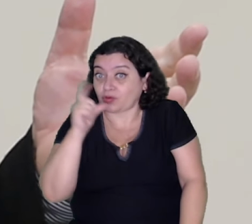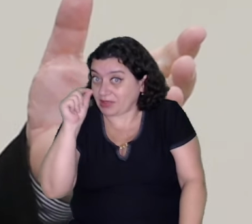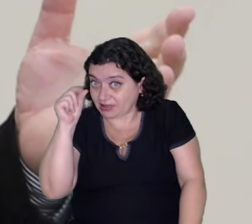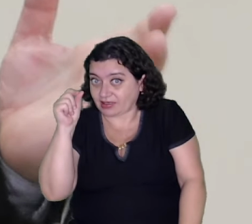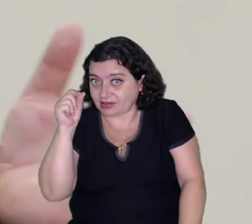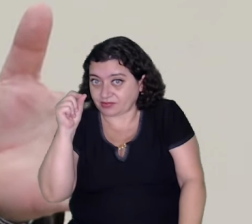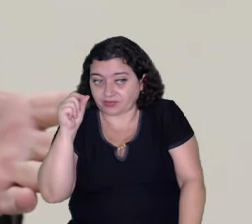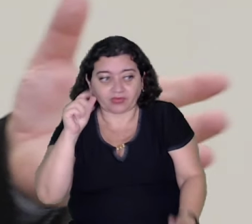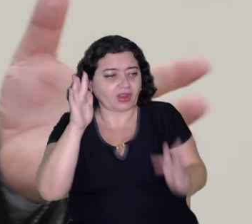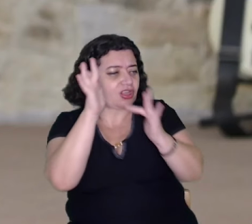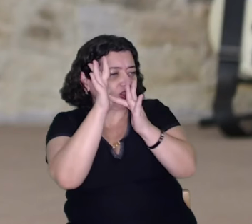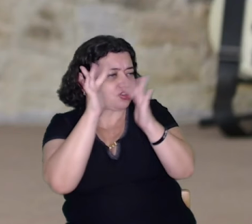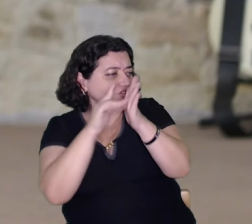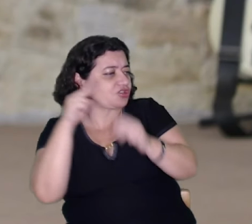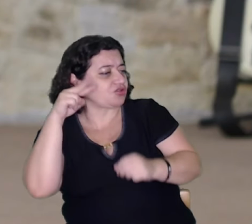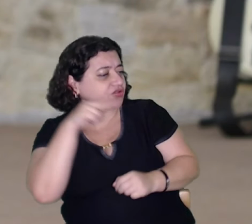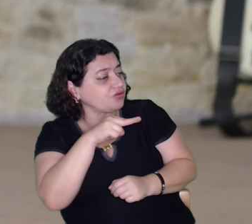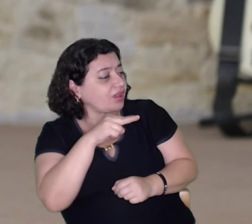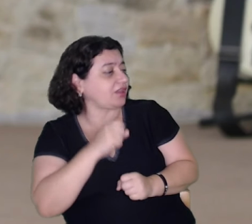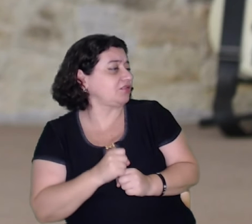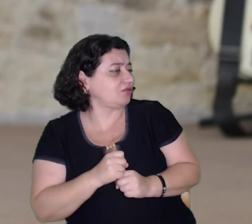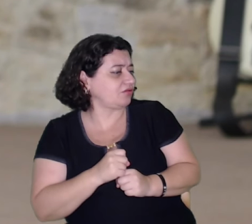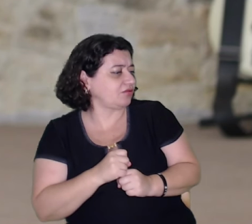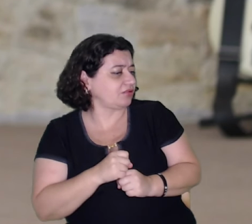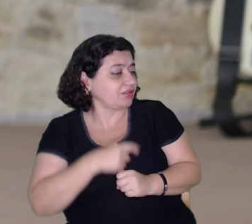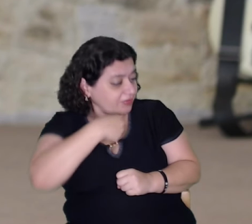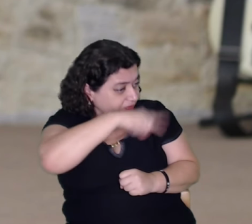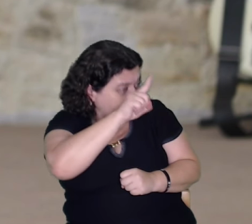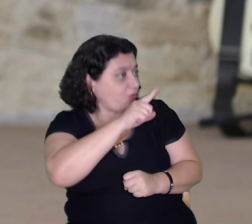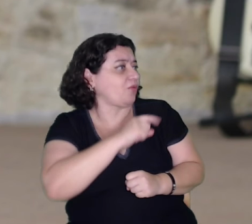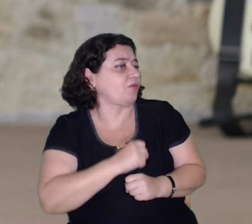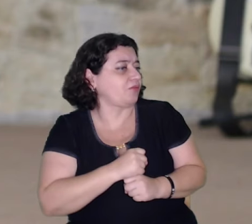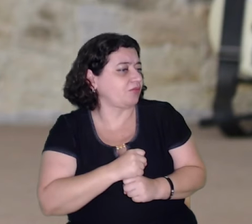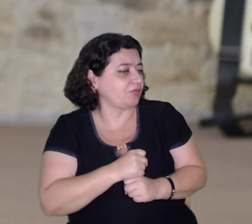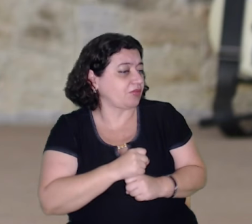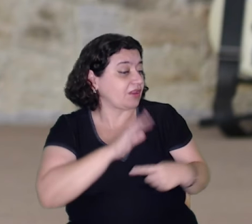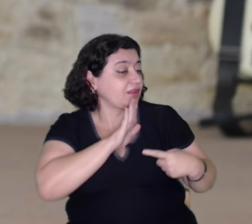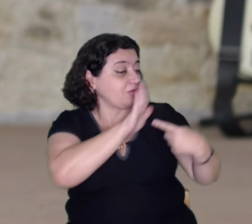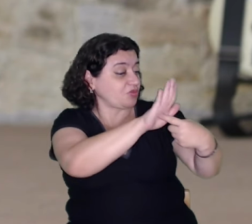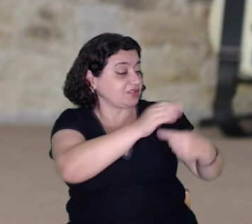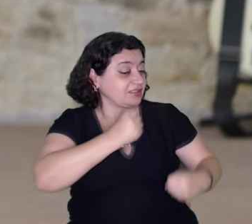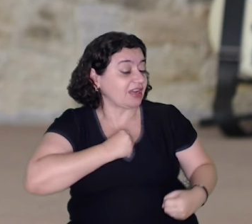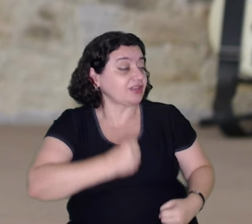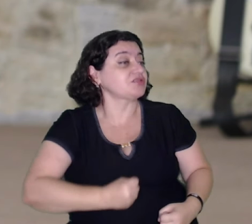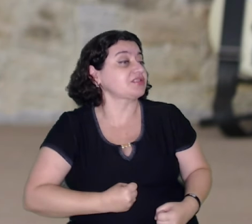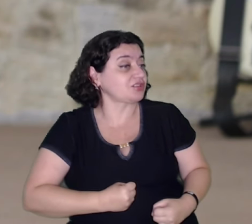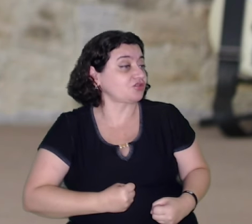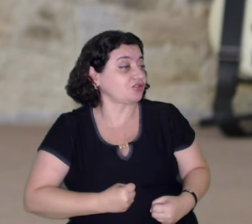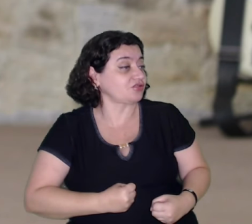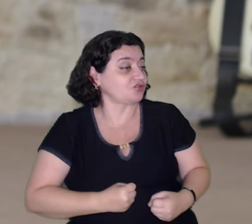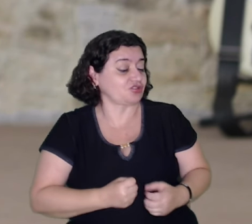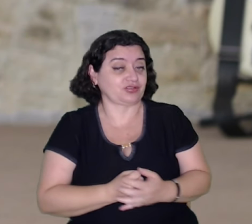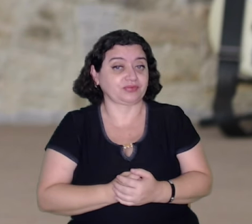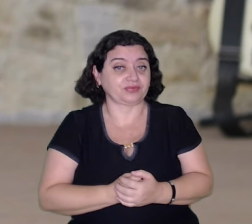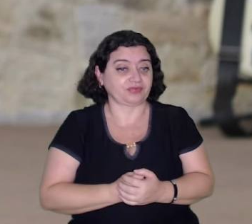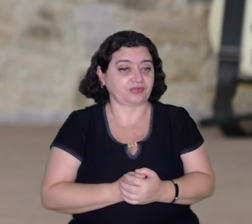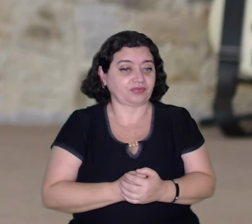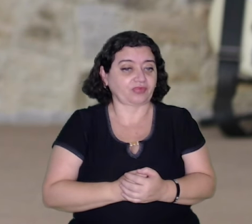ele, vendo, disse-lhe: ide e mostrai aos sacerdotes.